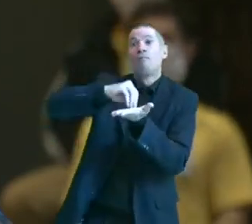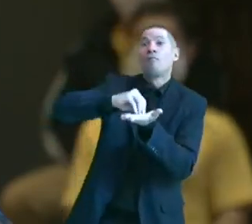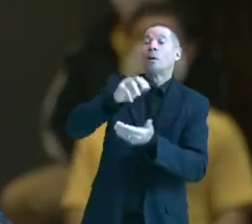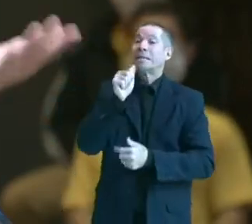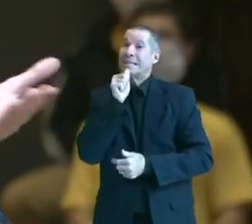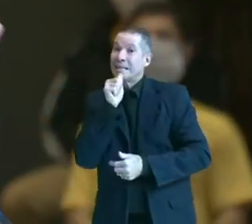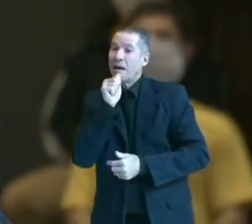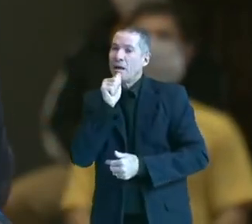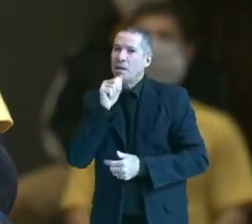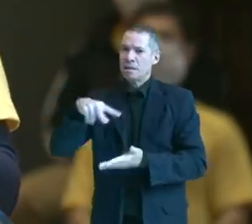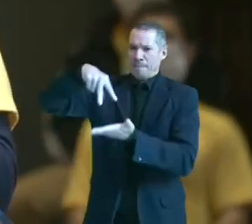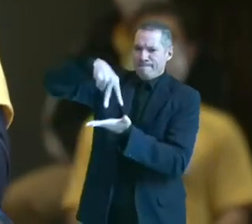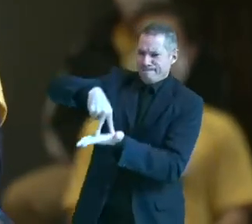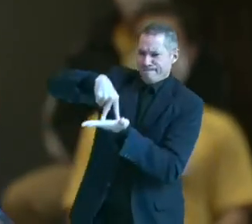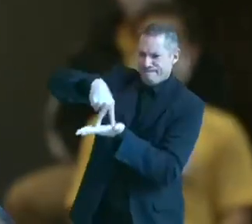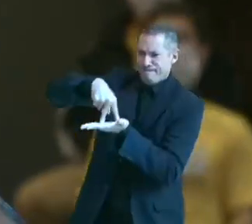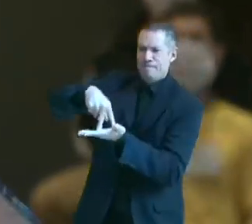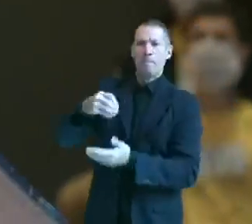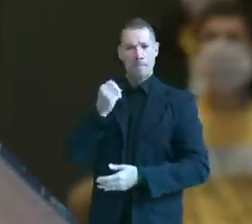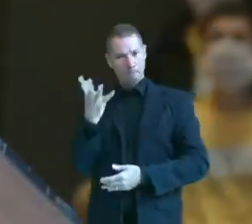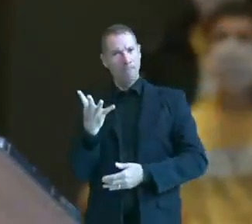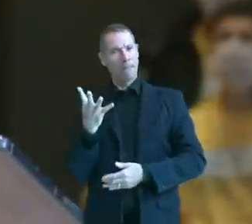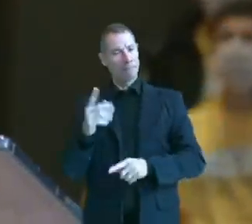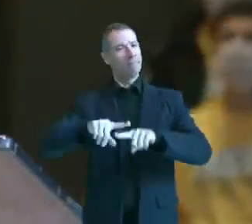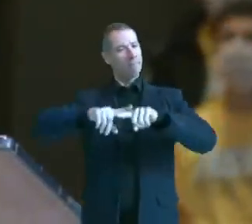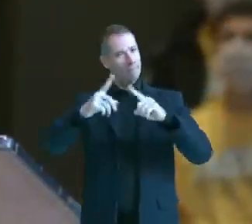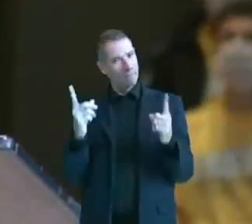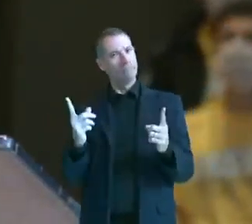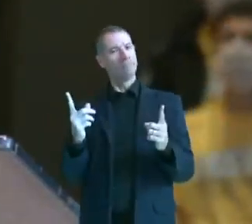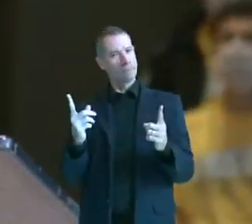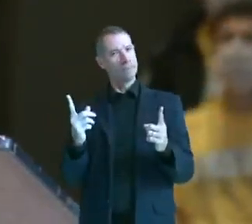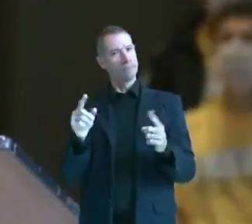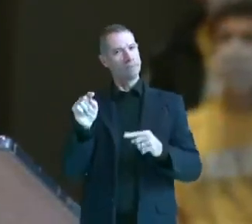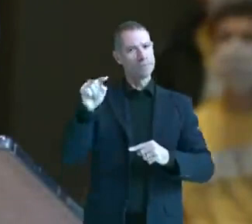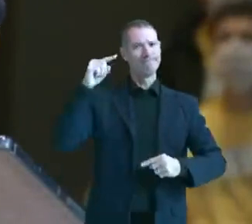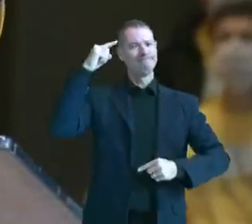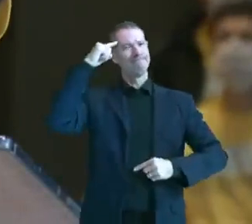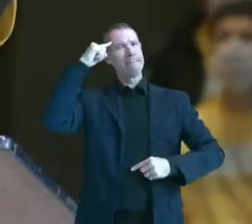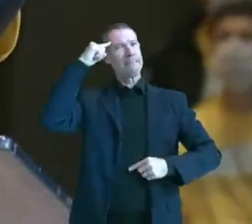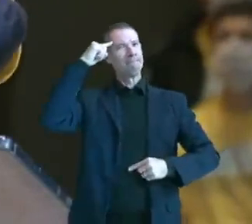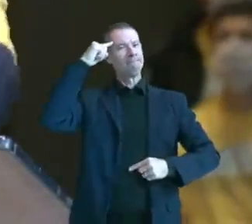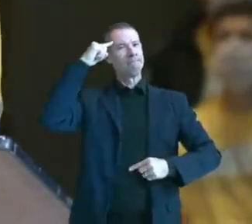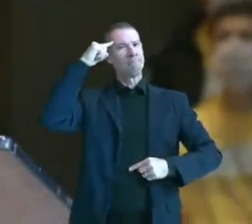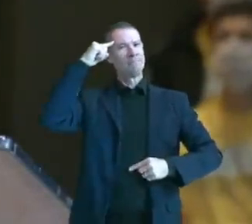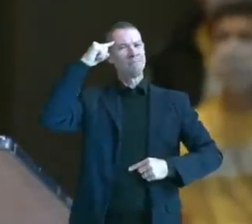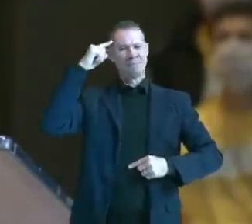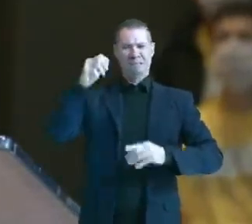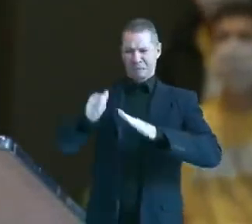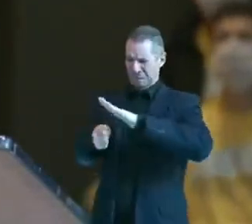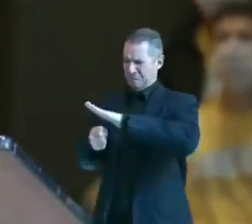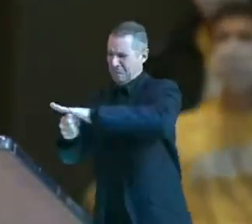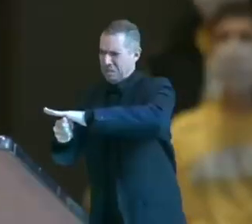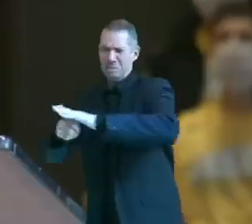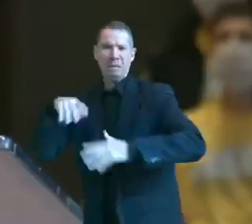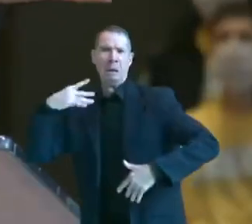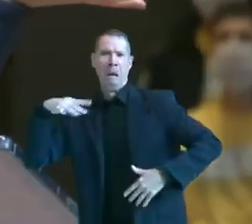tratamento, mas estão de pé, estão bem. Mas aí você pode pensar, que investimento alto, o pastor falou em